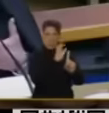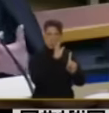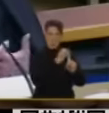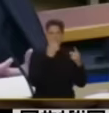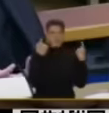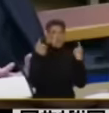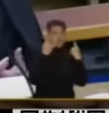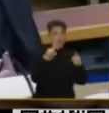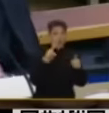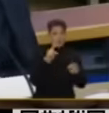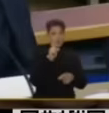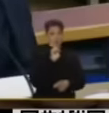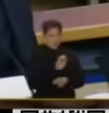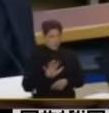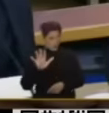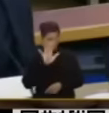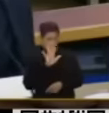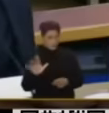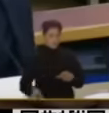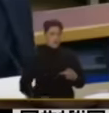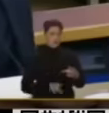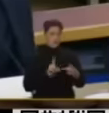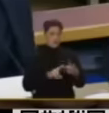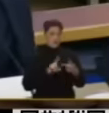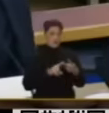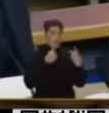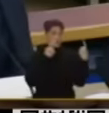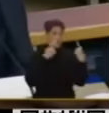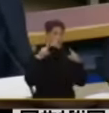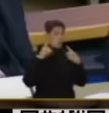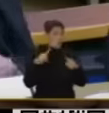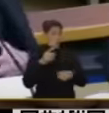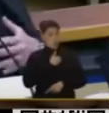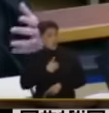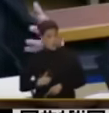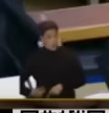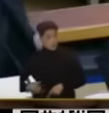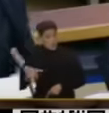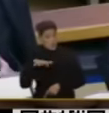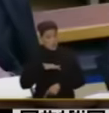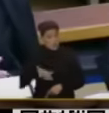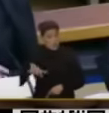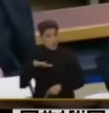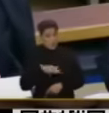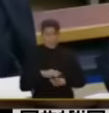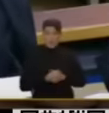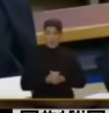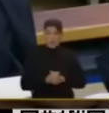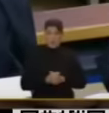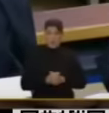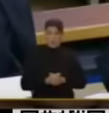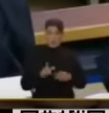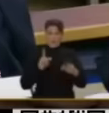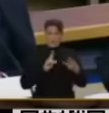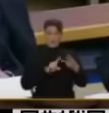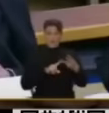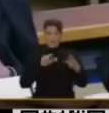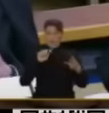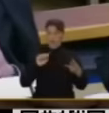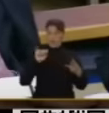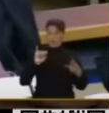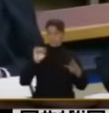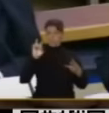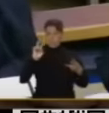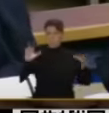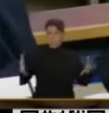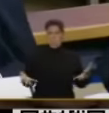Alexandre de Moraes faz aí a sua pose de vítima, como nunca antes ele fez nesse tribunal. Era sempre a pose